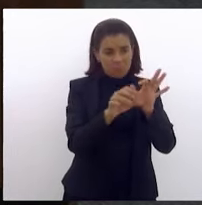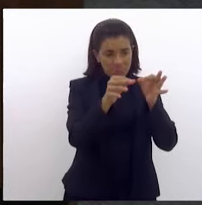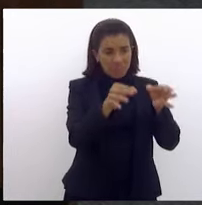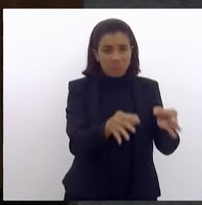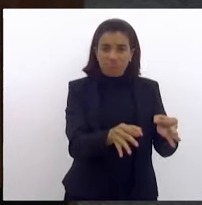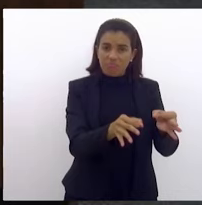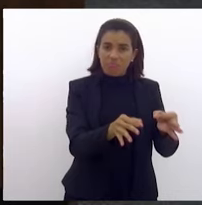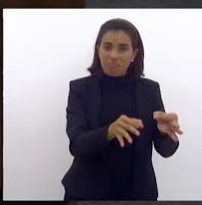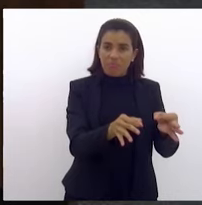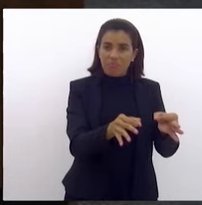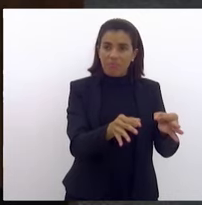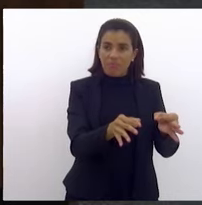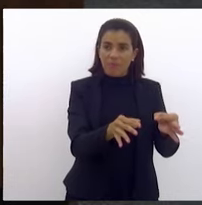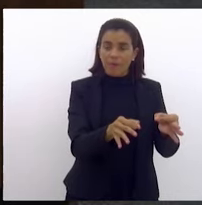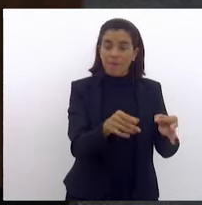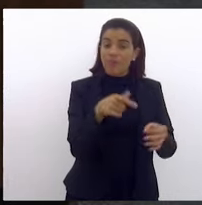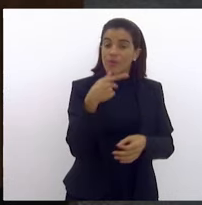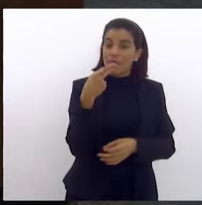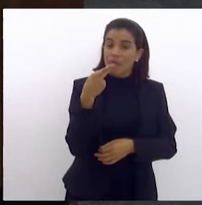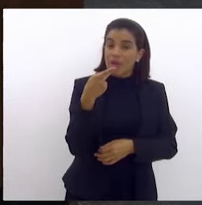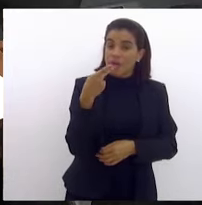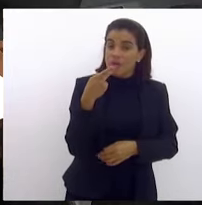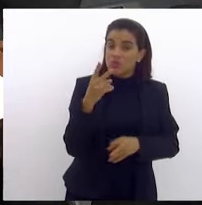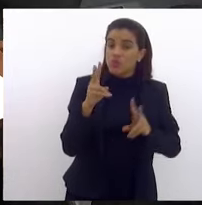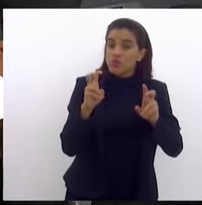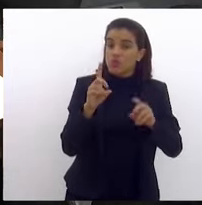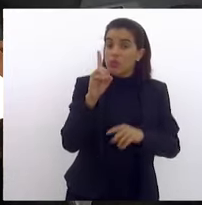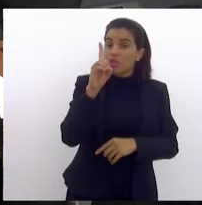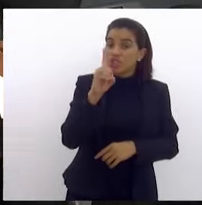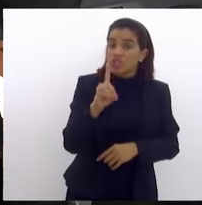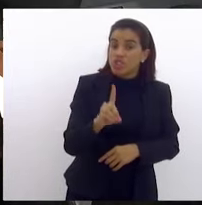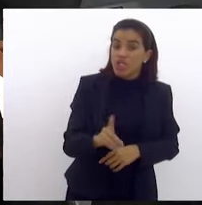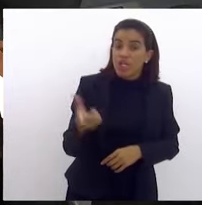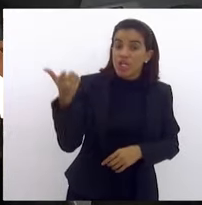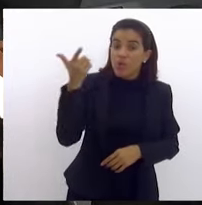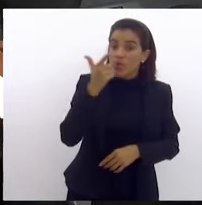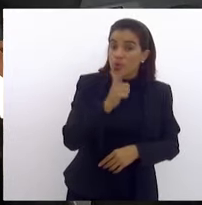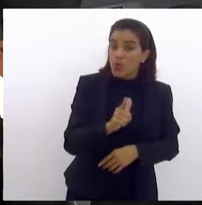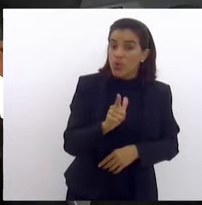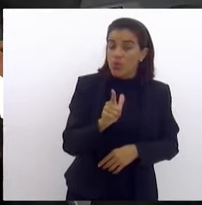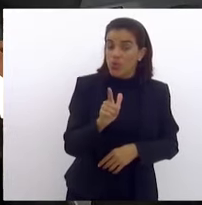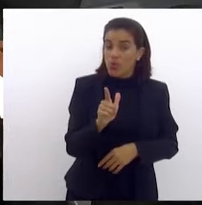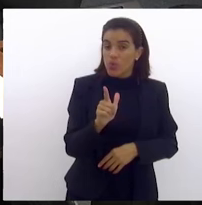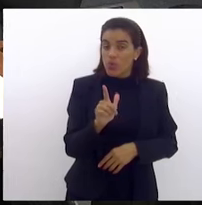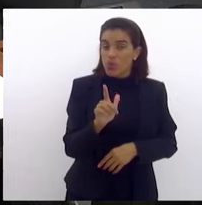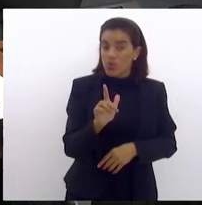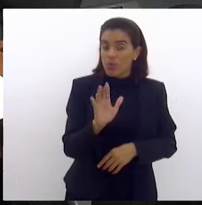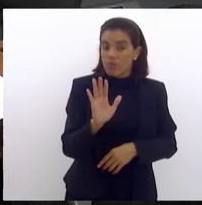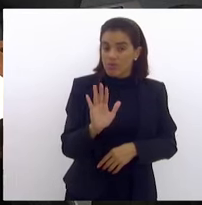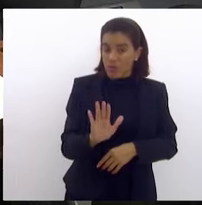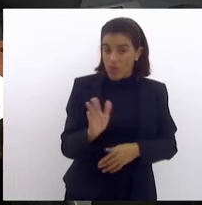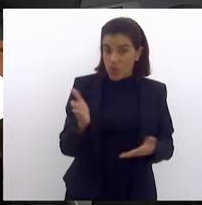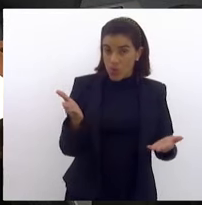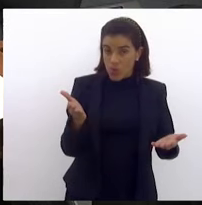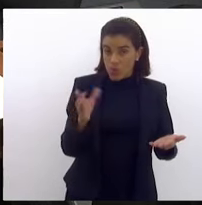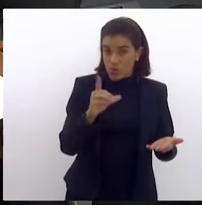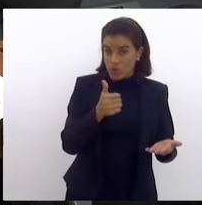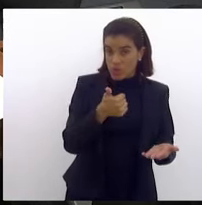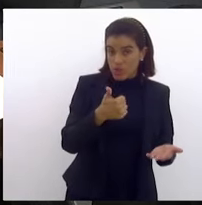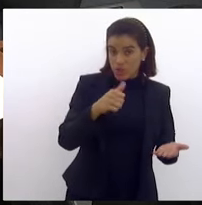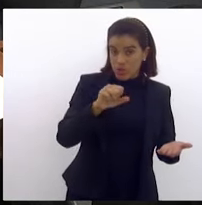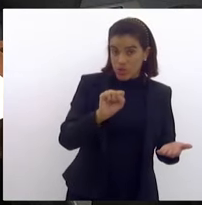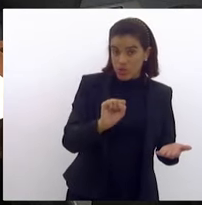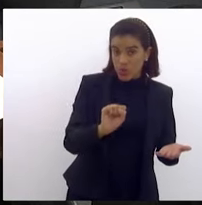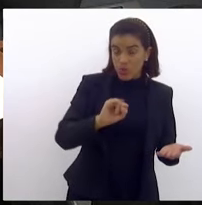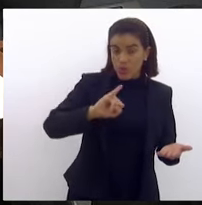matéria. Nós estamos falando de direito adquirido. A data de 18